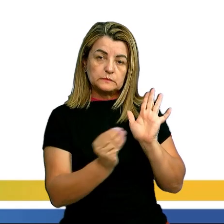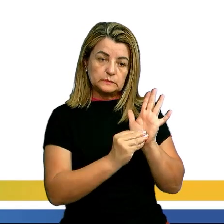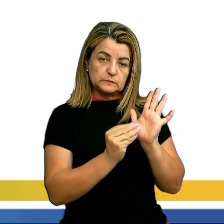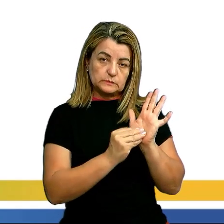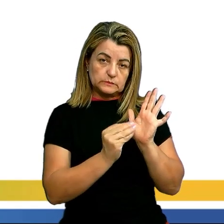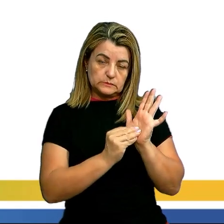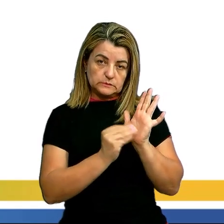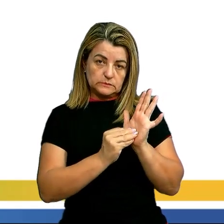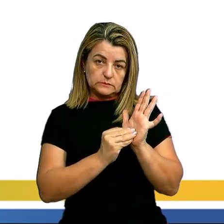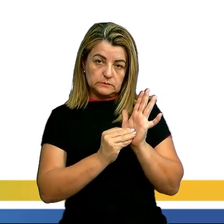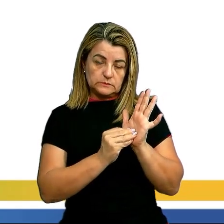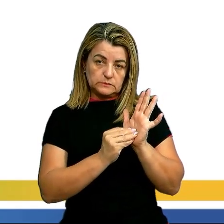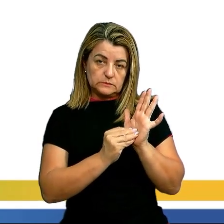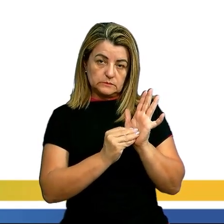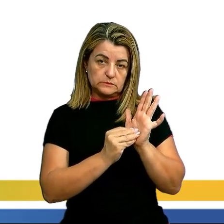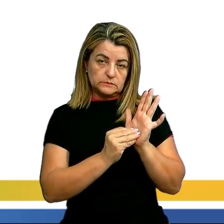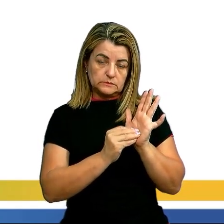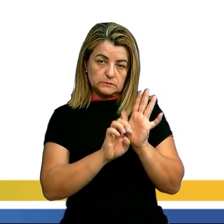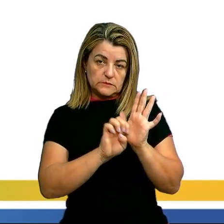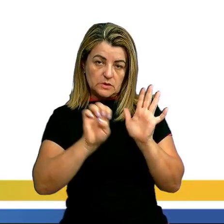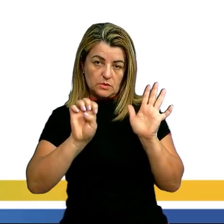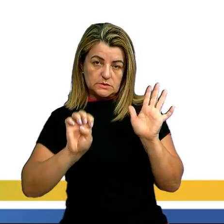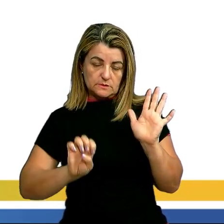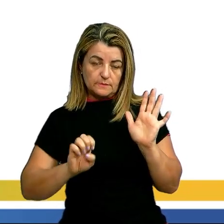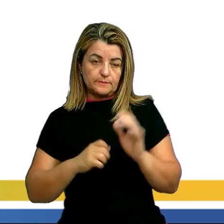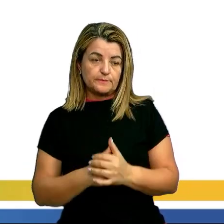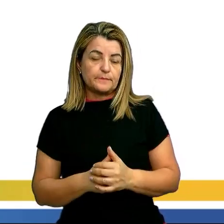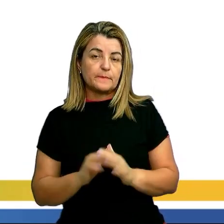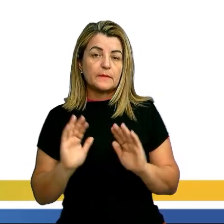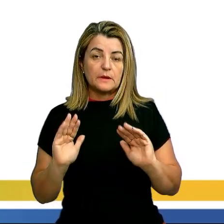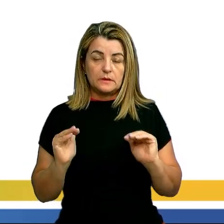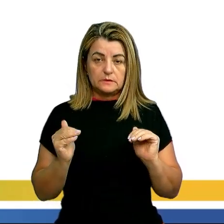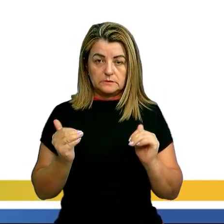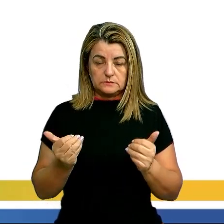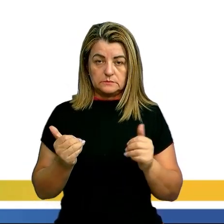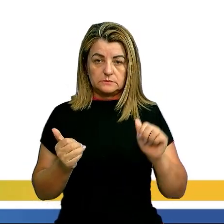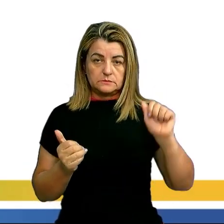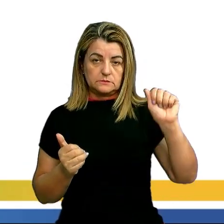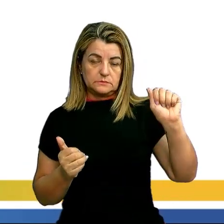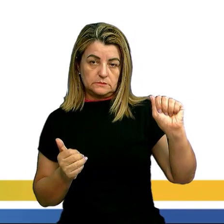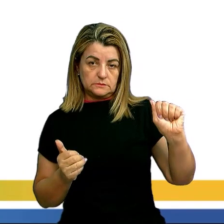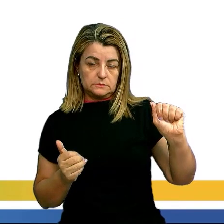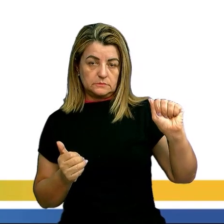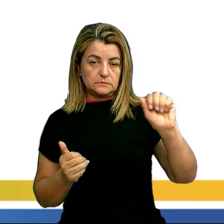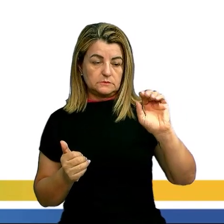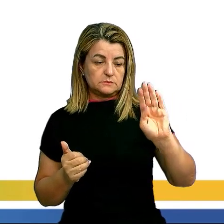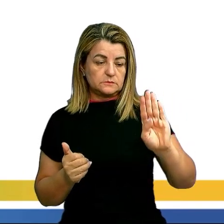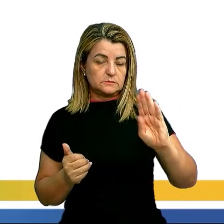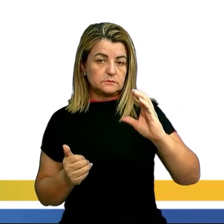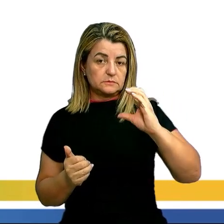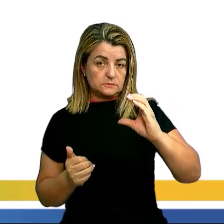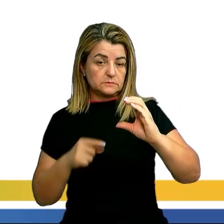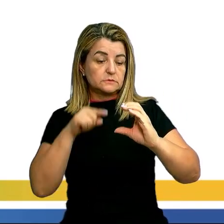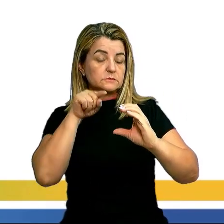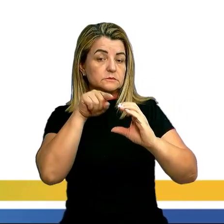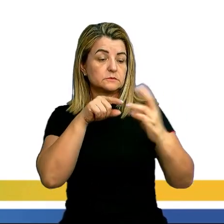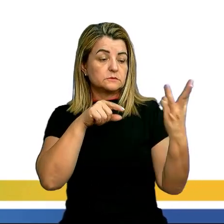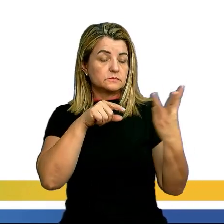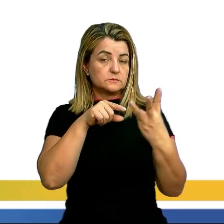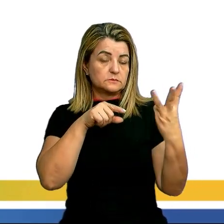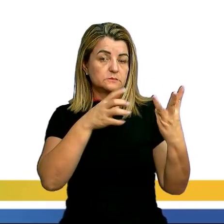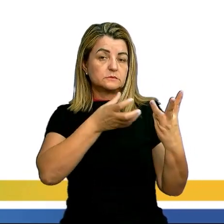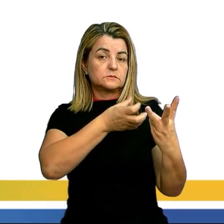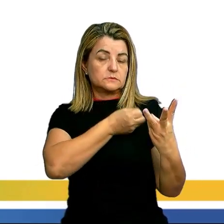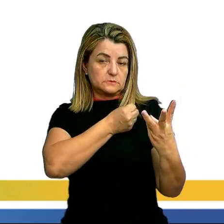essa equação, essa fórmula, ok? Vale ressaltar que A, B e C são números reais, com